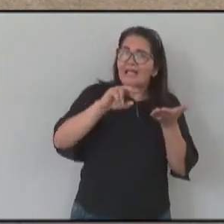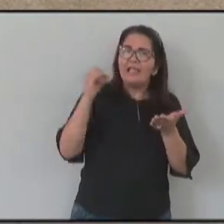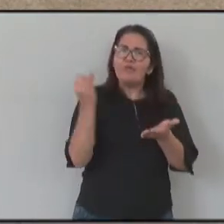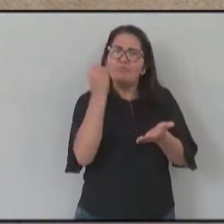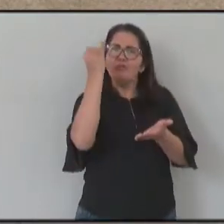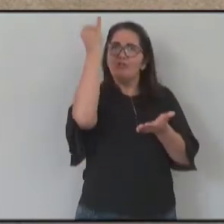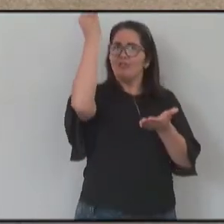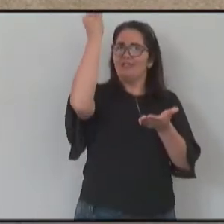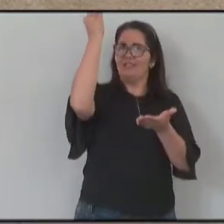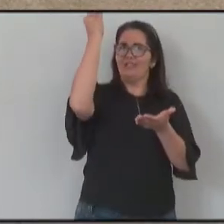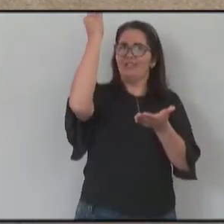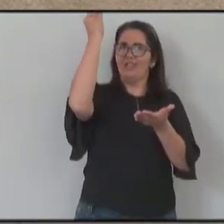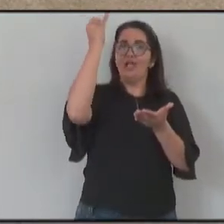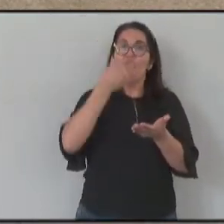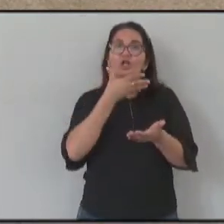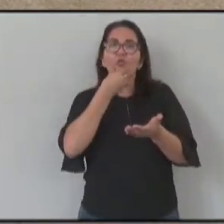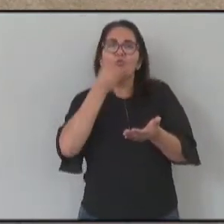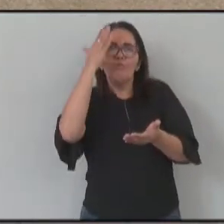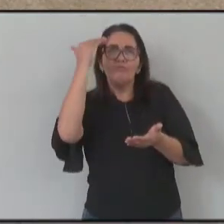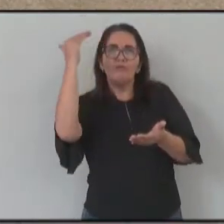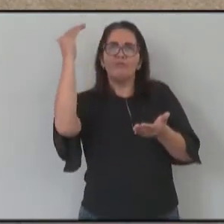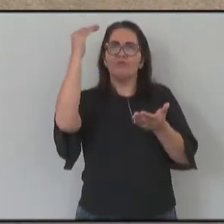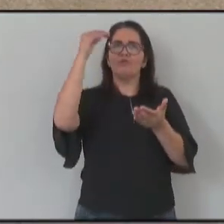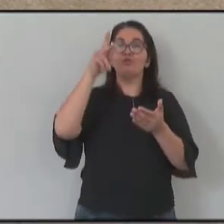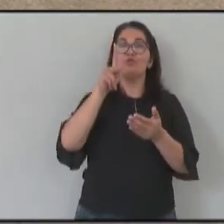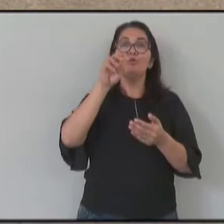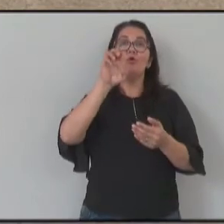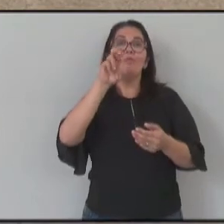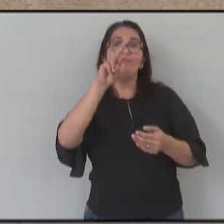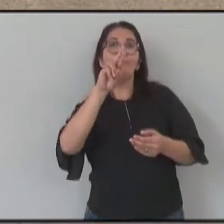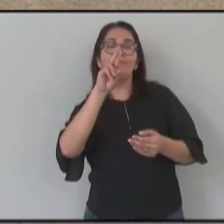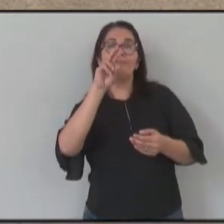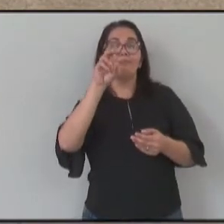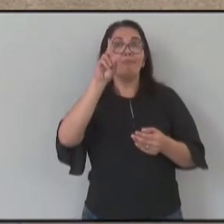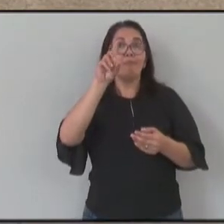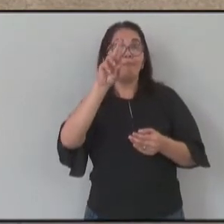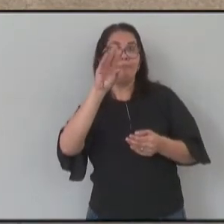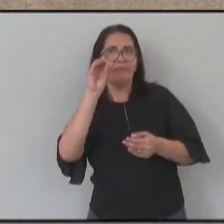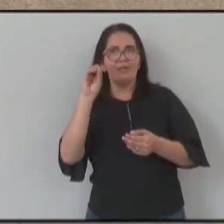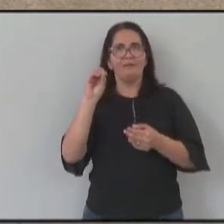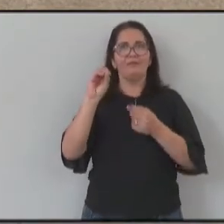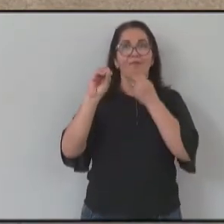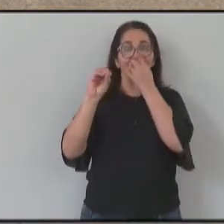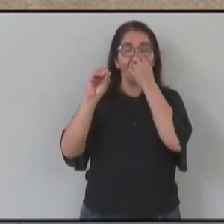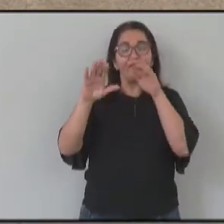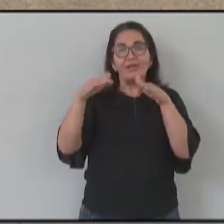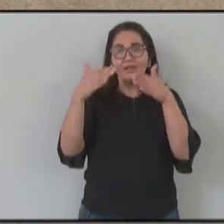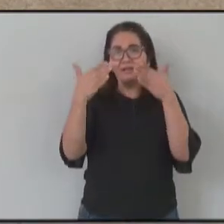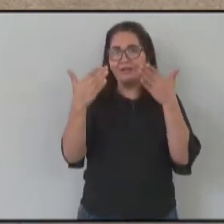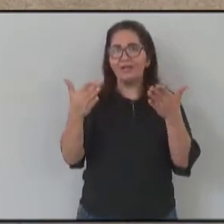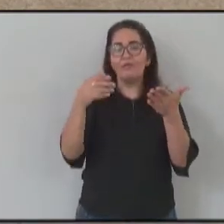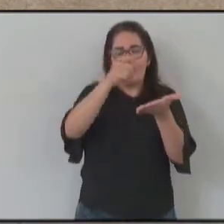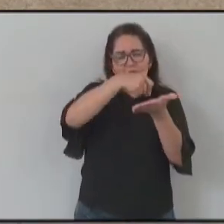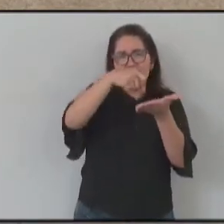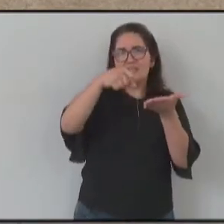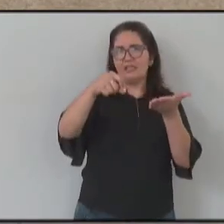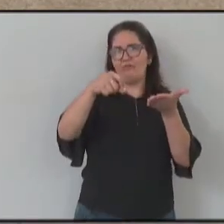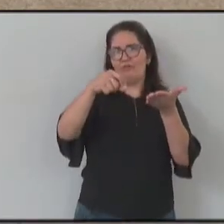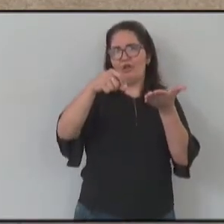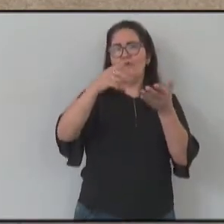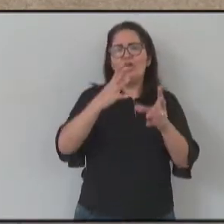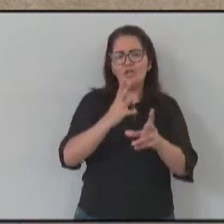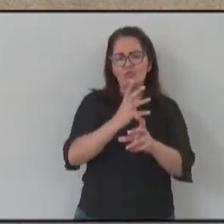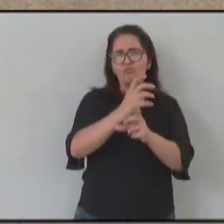do achamento da terra. Nós conhecemos a história, principalmente nos livros,